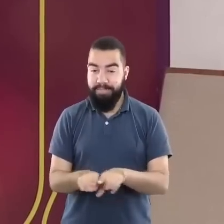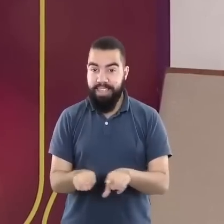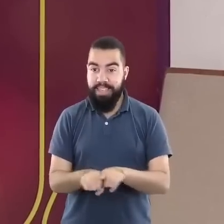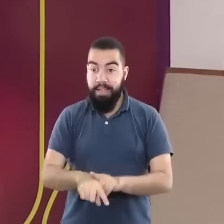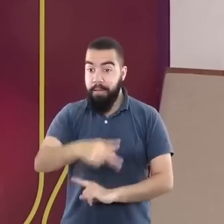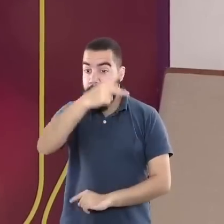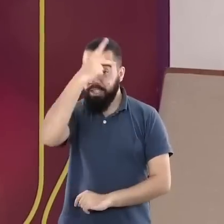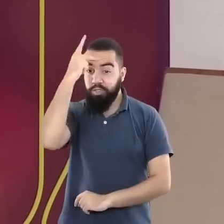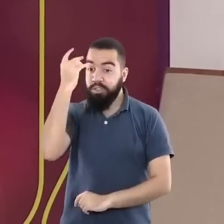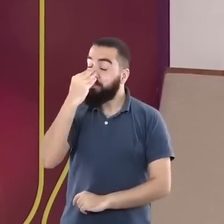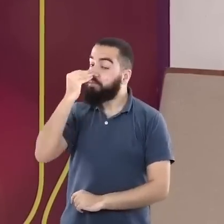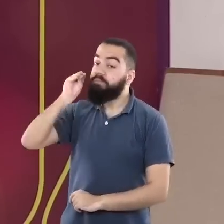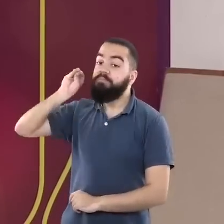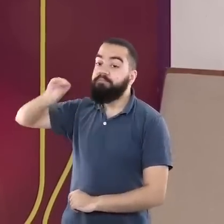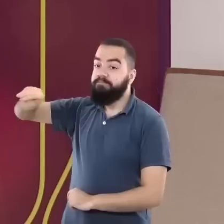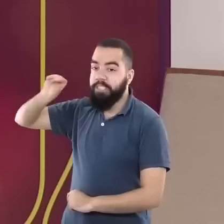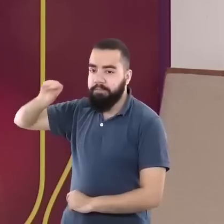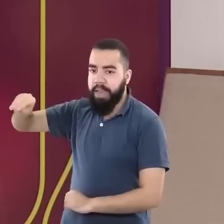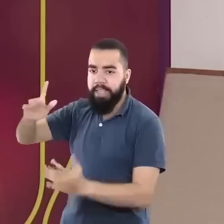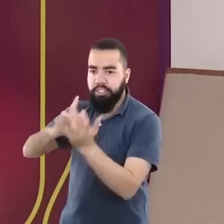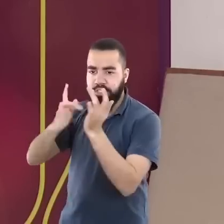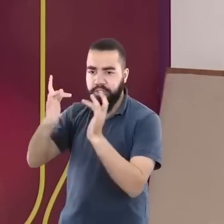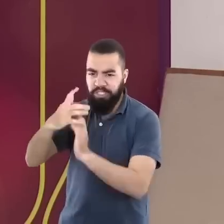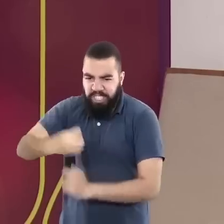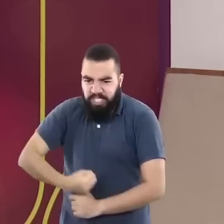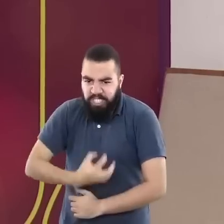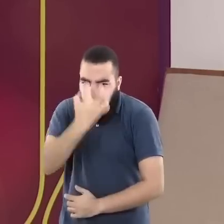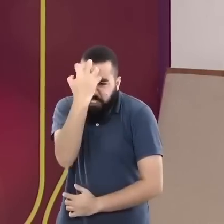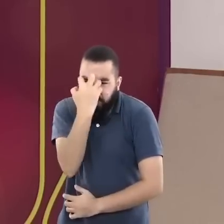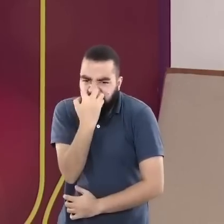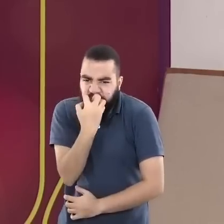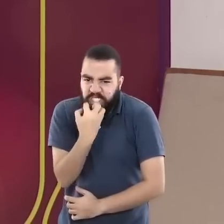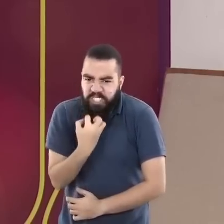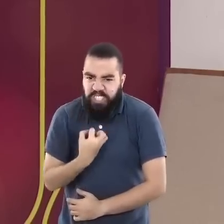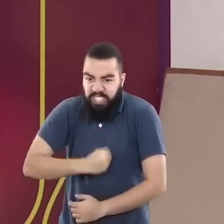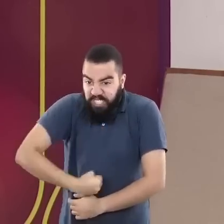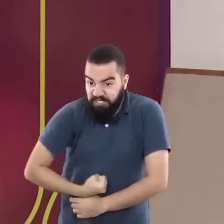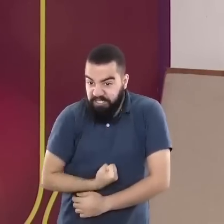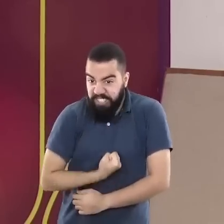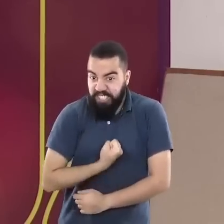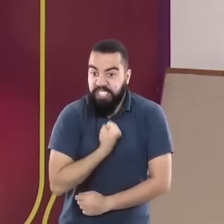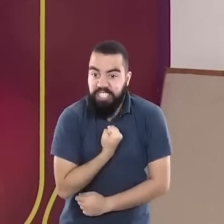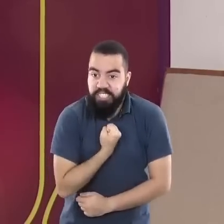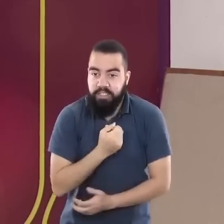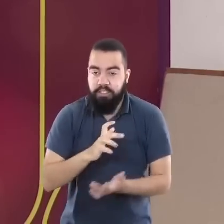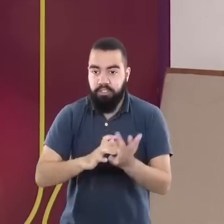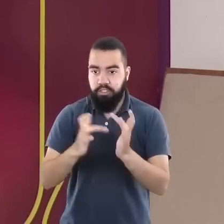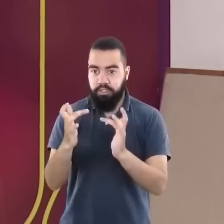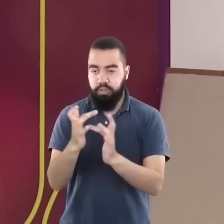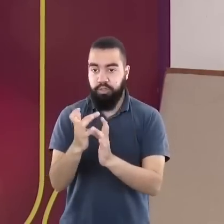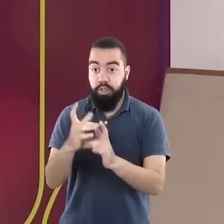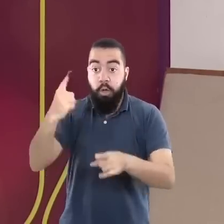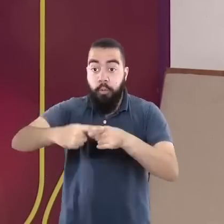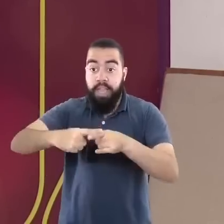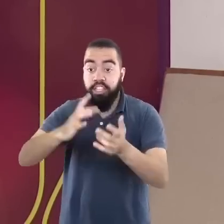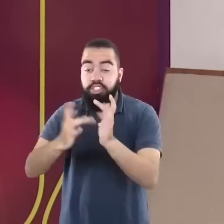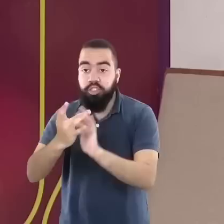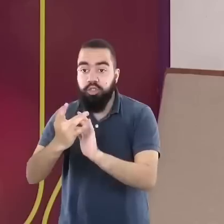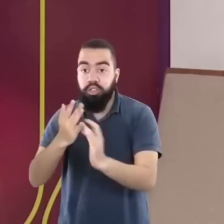rejeita Jesus odeia Jesus Jesus é um problema para eles